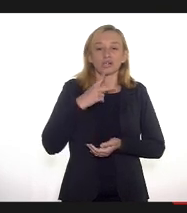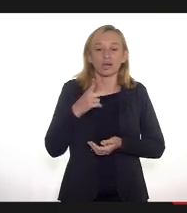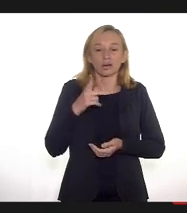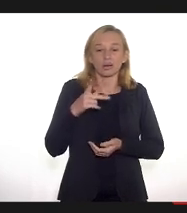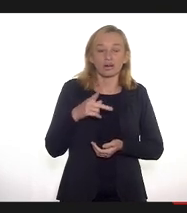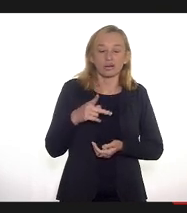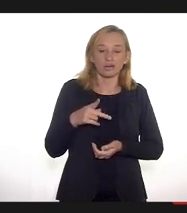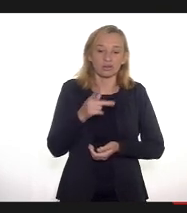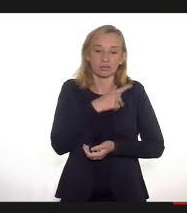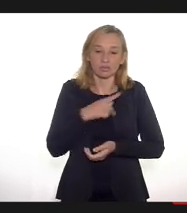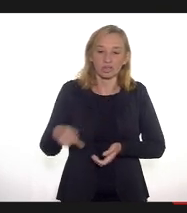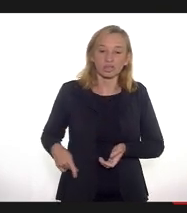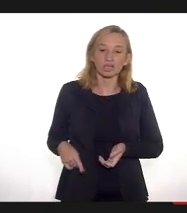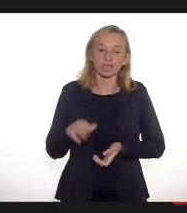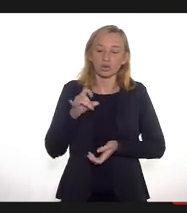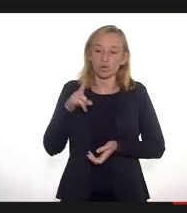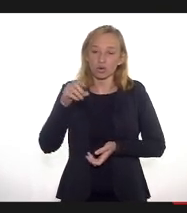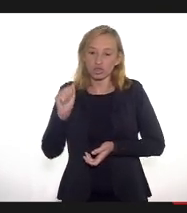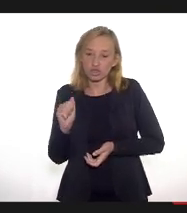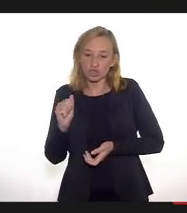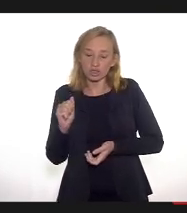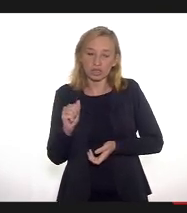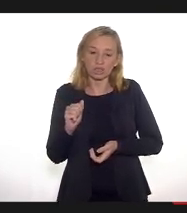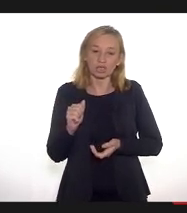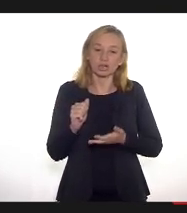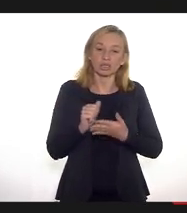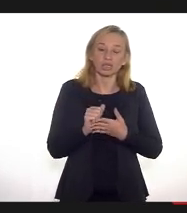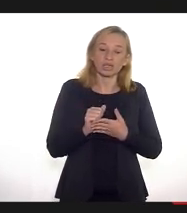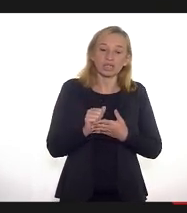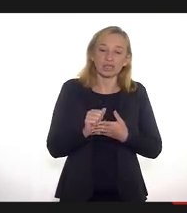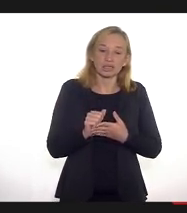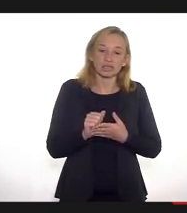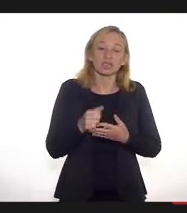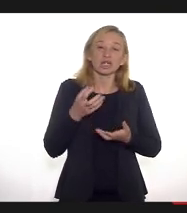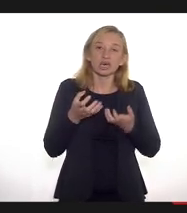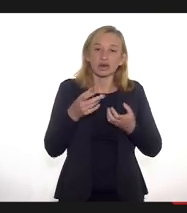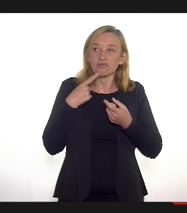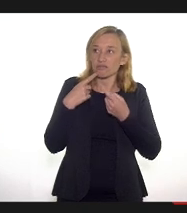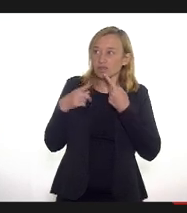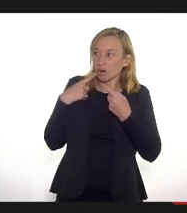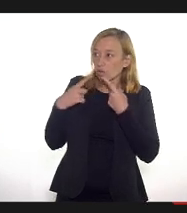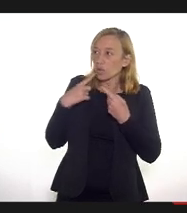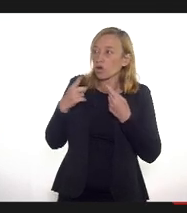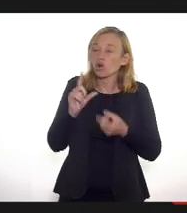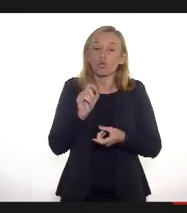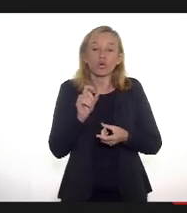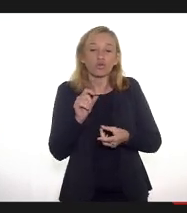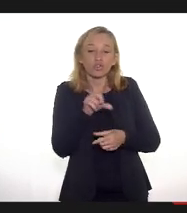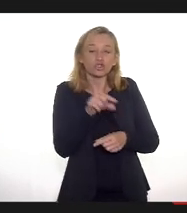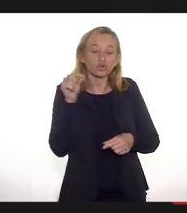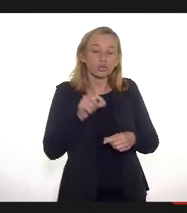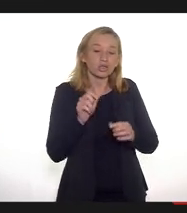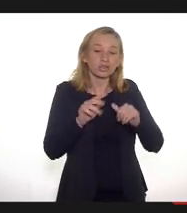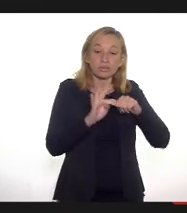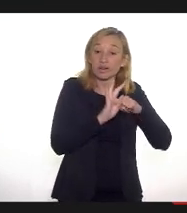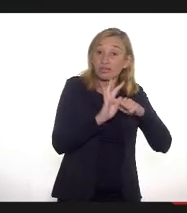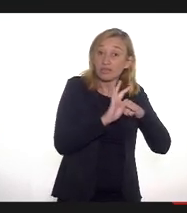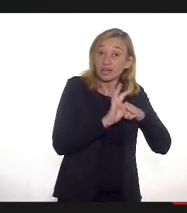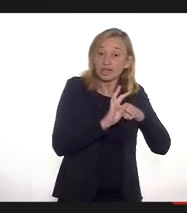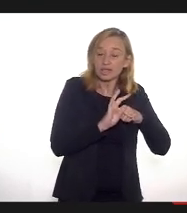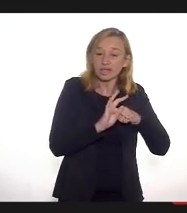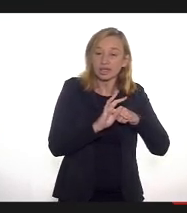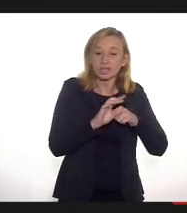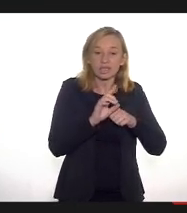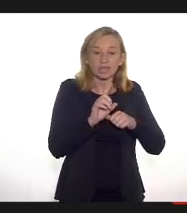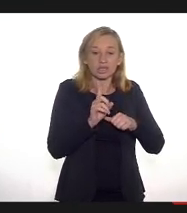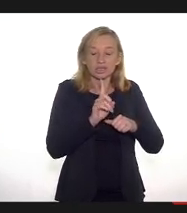quando ele diz que os cotistas são prioridades na rede. Eu gostaria de dialogar então sobre o que foi determinado pela FAETEC de